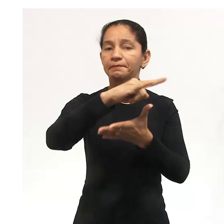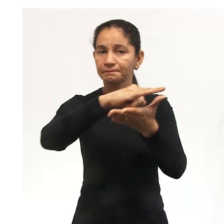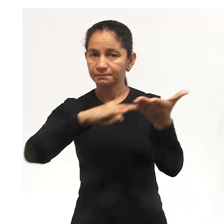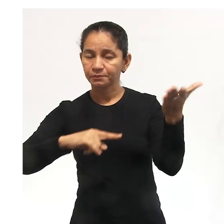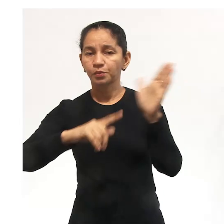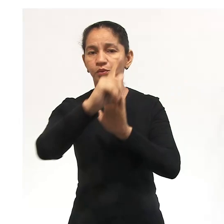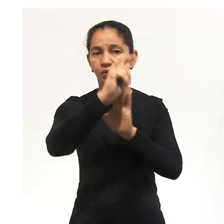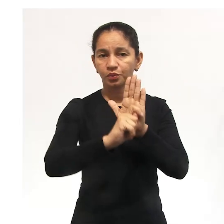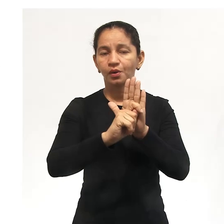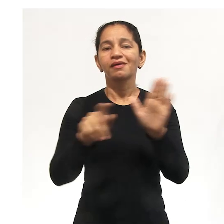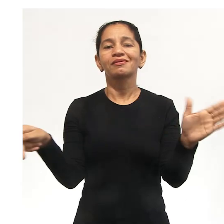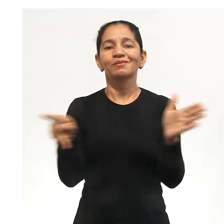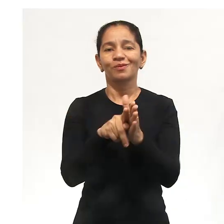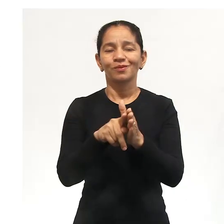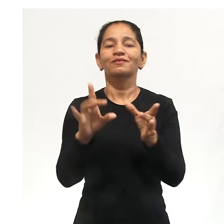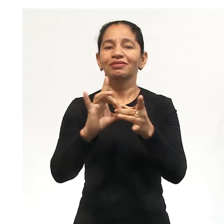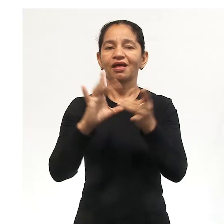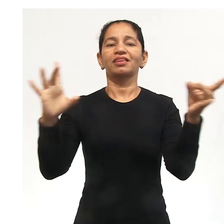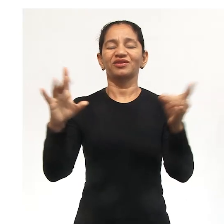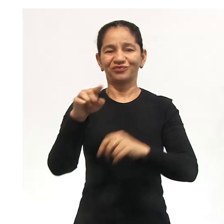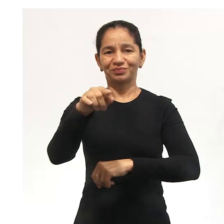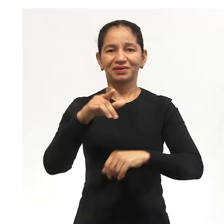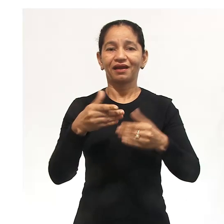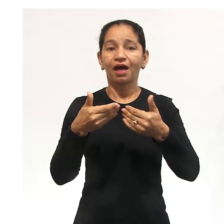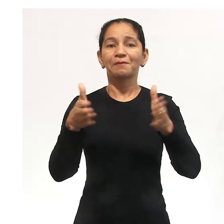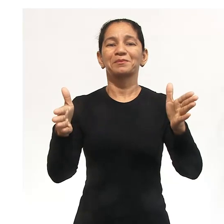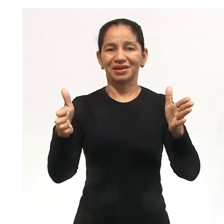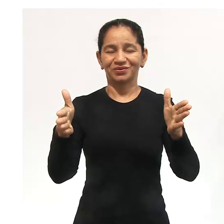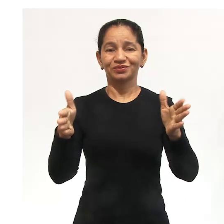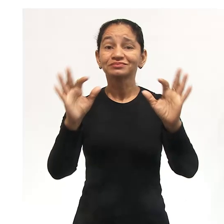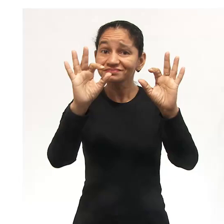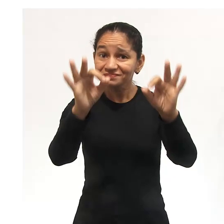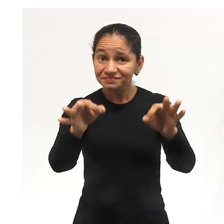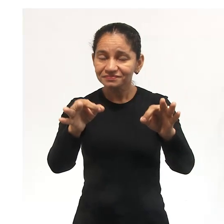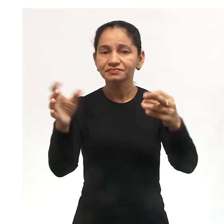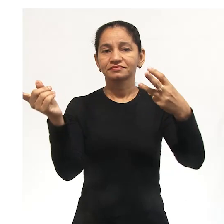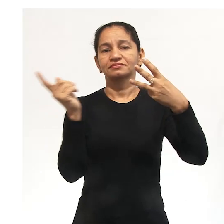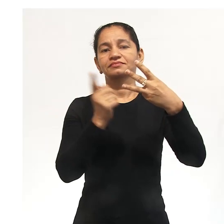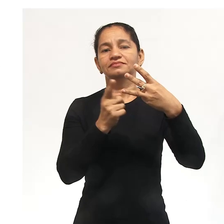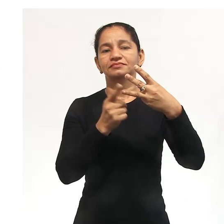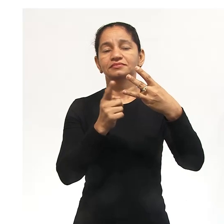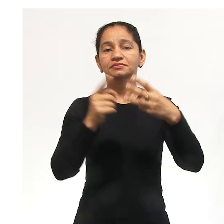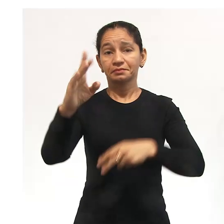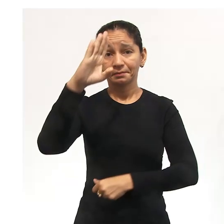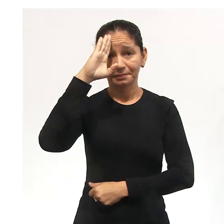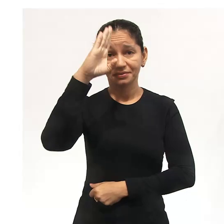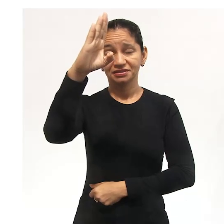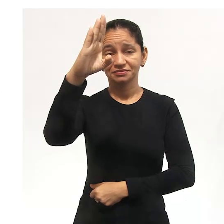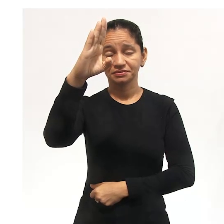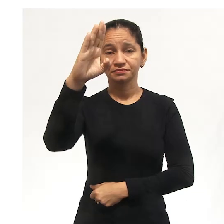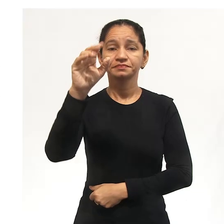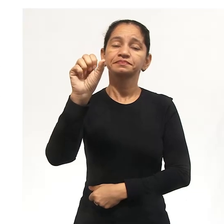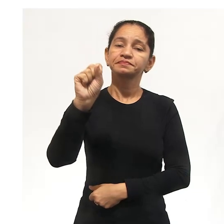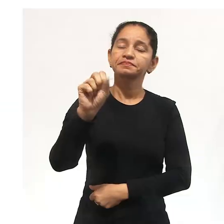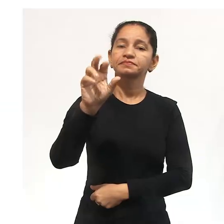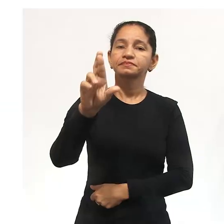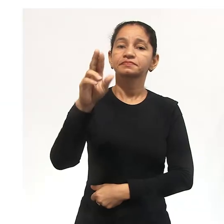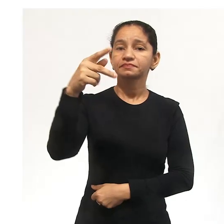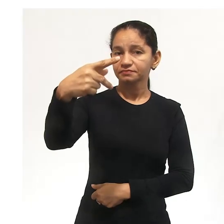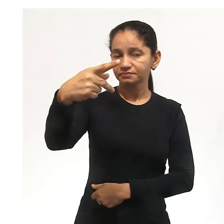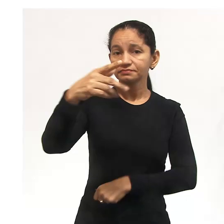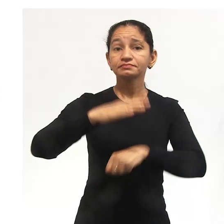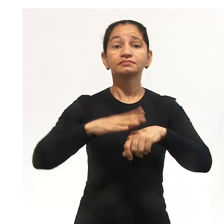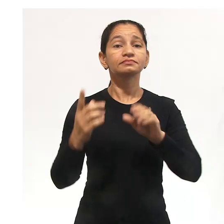ali à disposição, tudo bem? Terceira característica aqui do SRP, economia